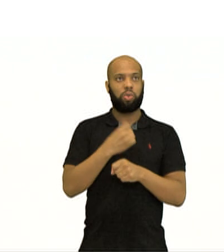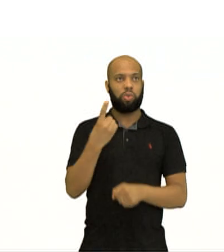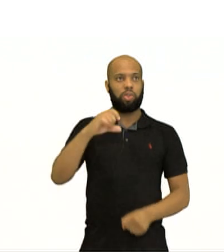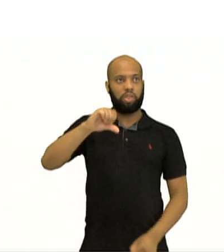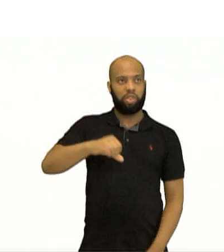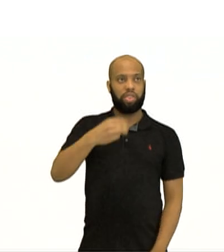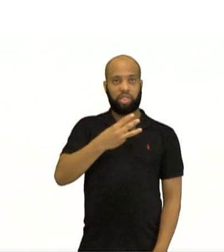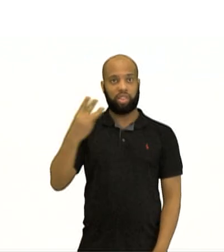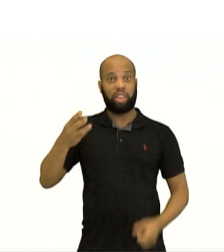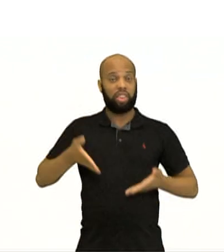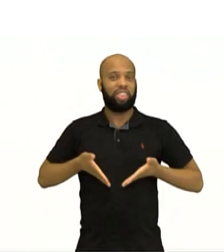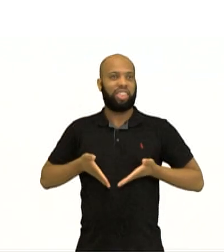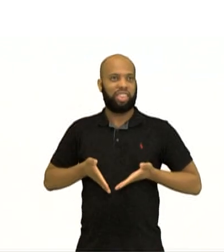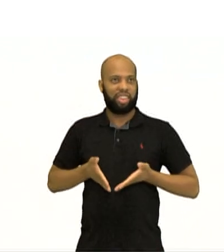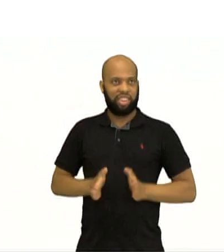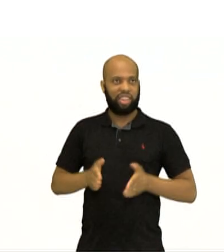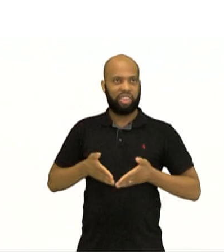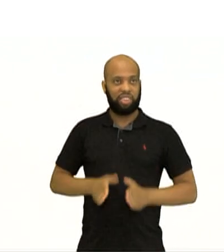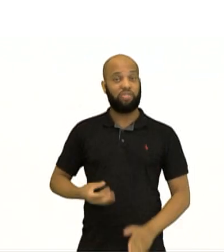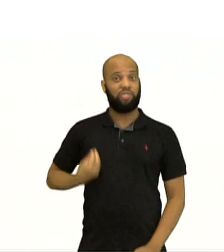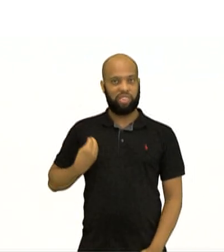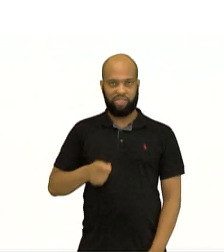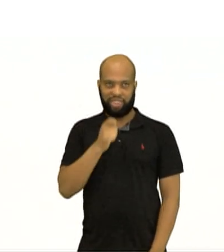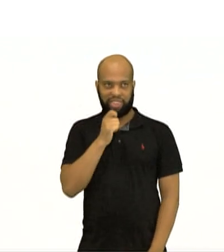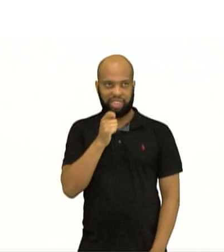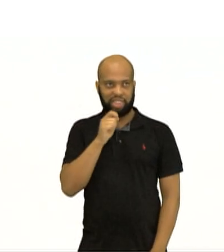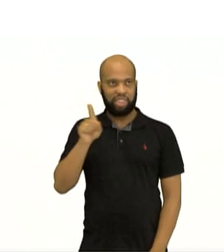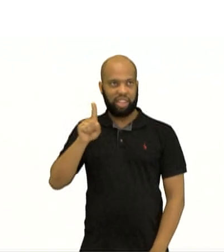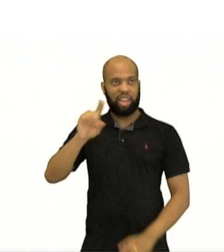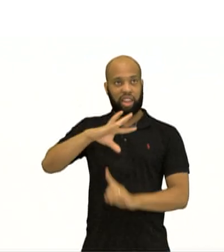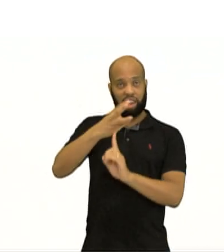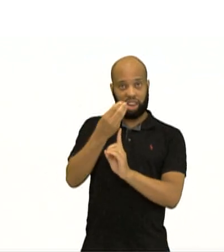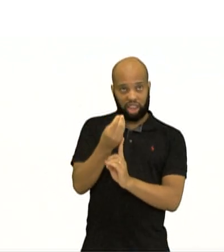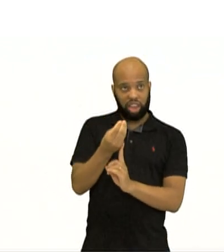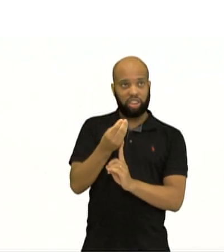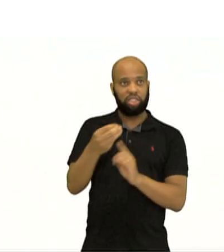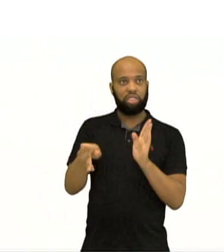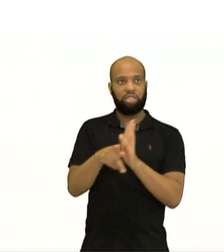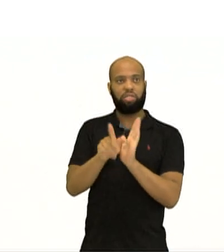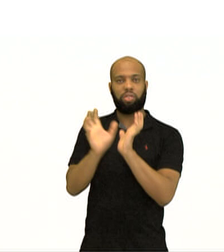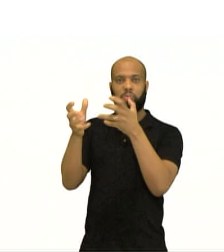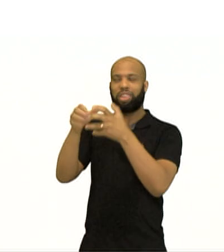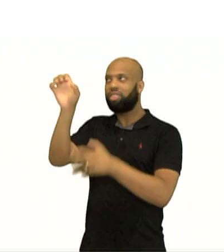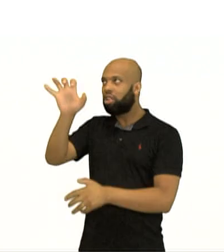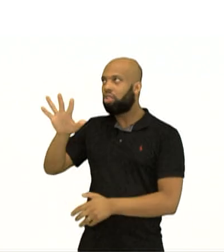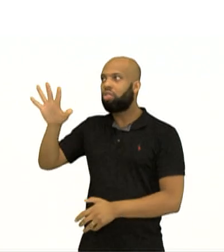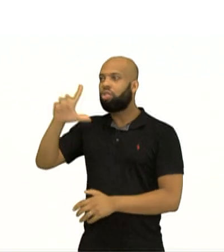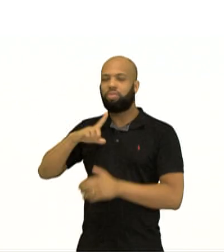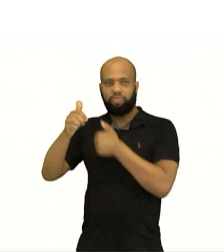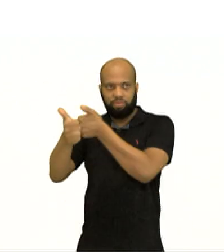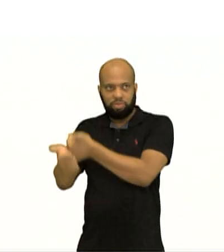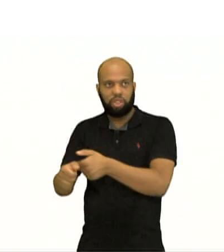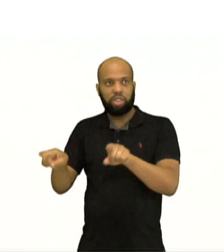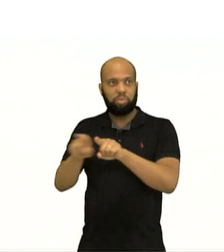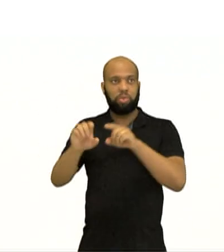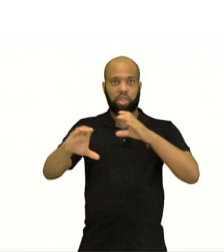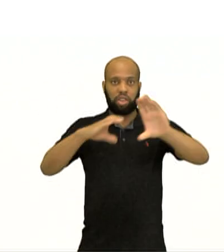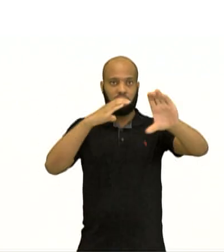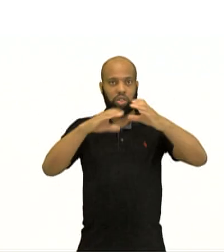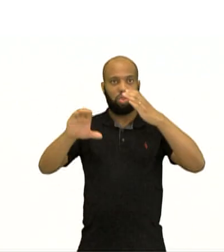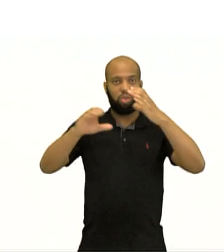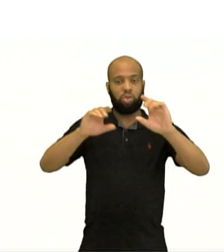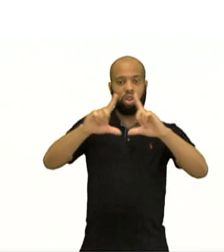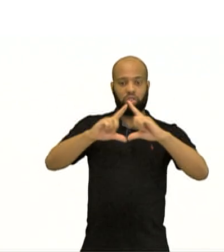nascida em 1933, ainda viva, é uma artista plástica vanguardista, cantora e cineasta japonesa, radicada nos Estados